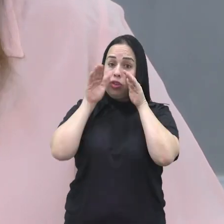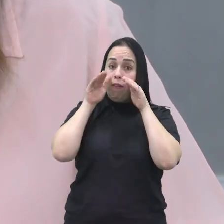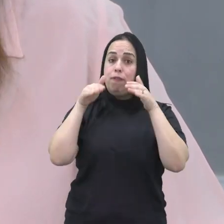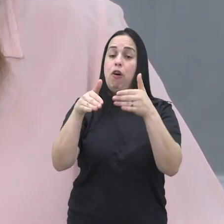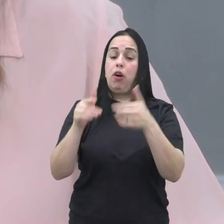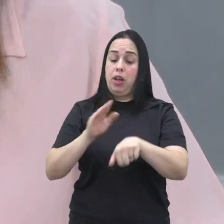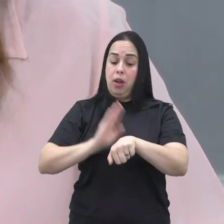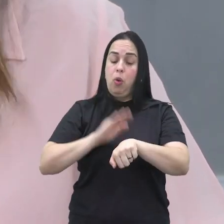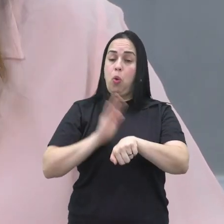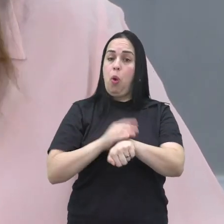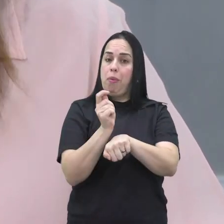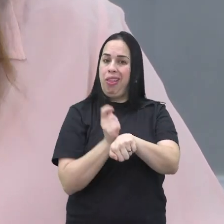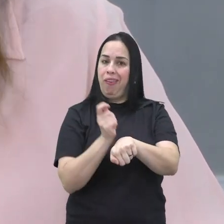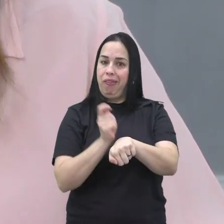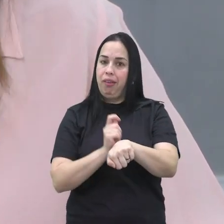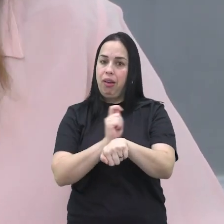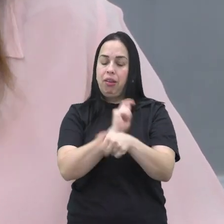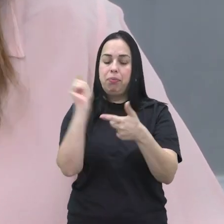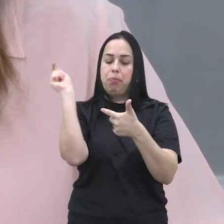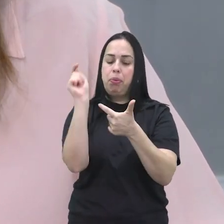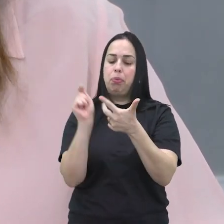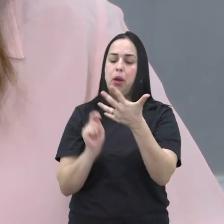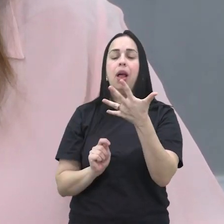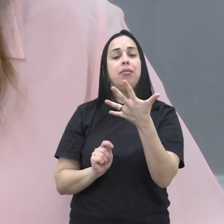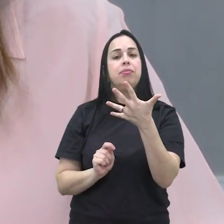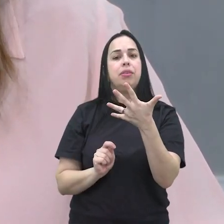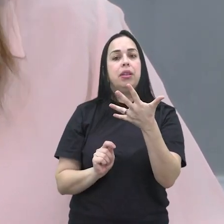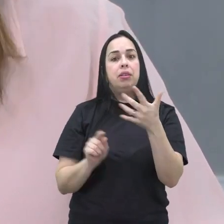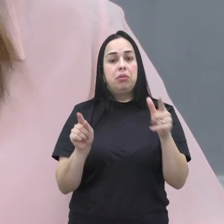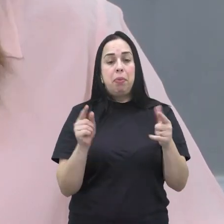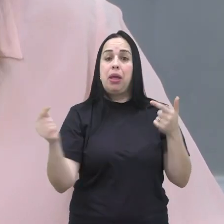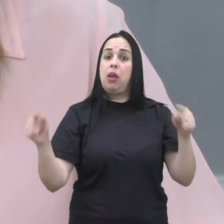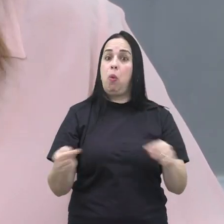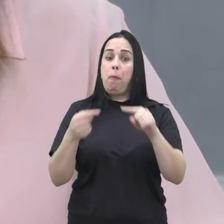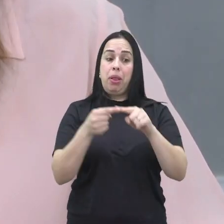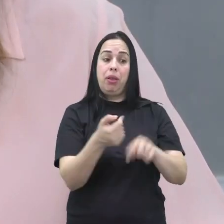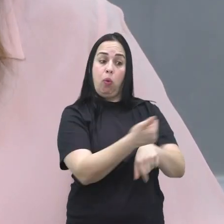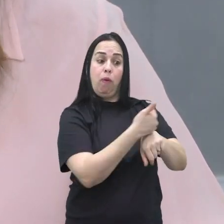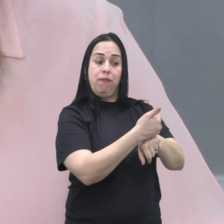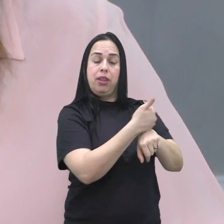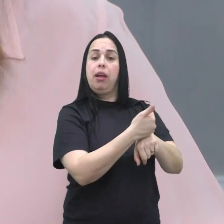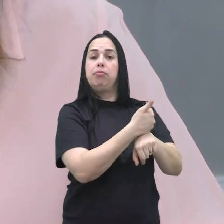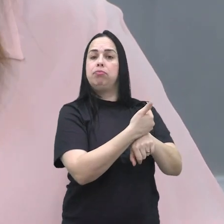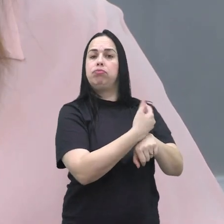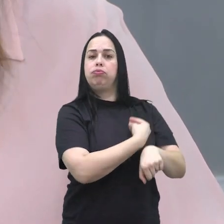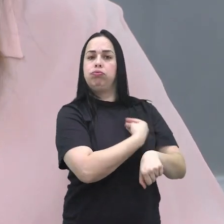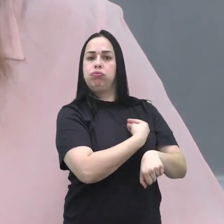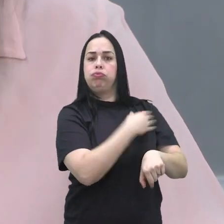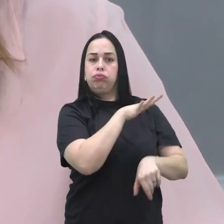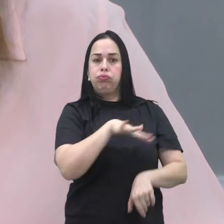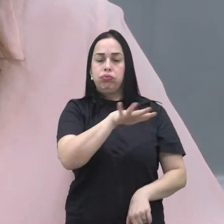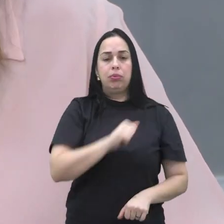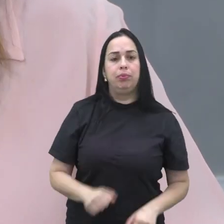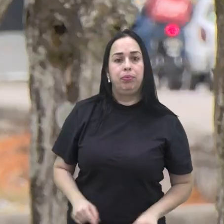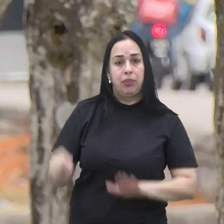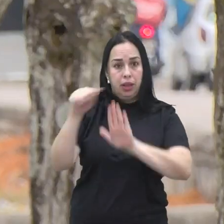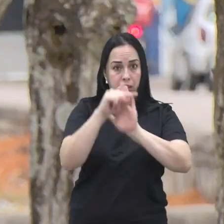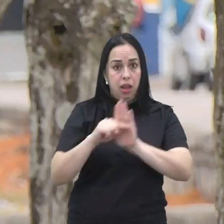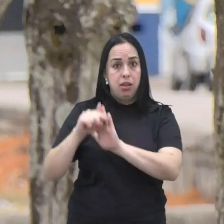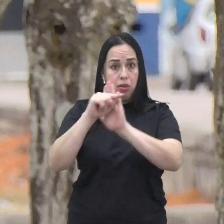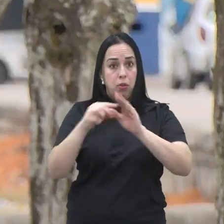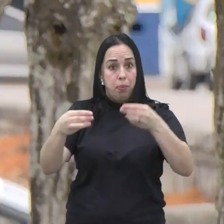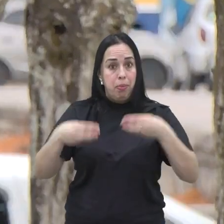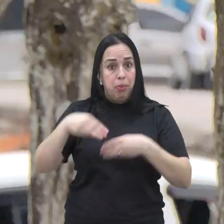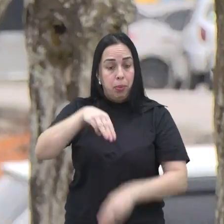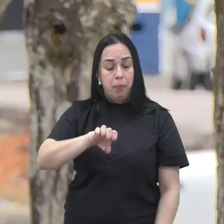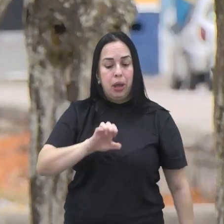ter determinação, controle do tempo, várias características que na vida profissional são pré-requisitos. O